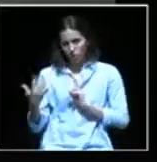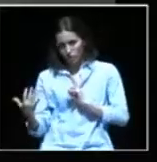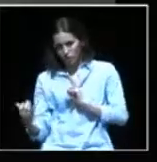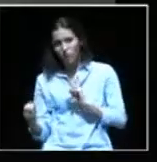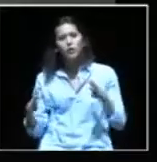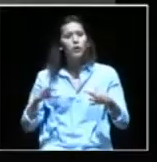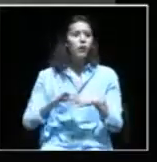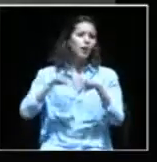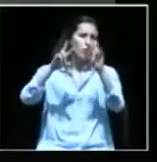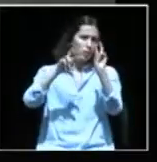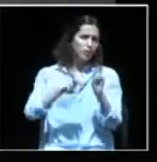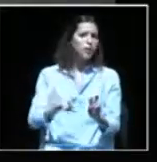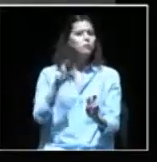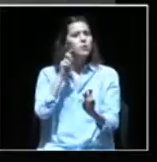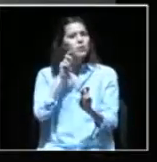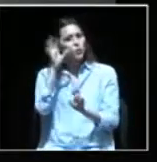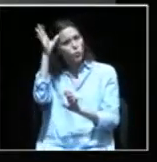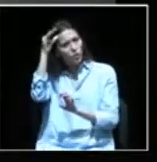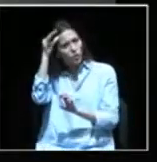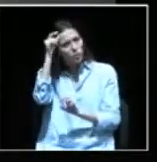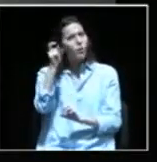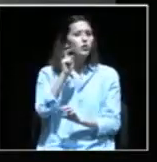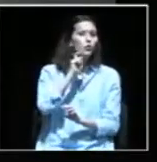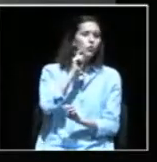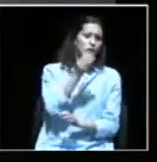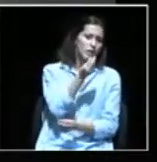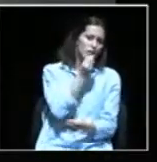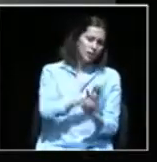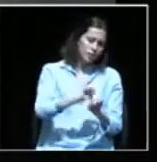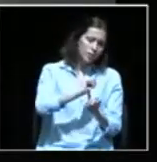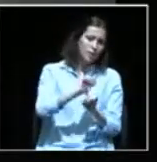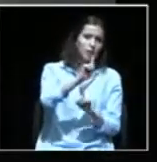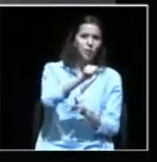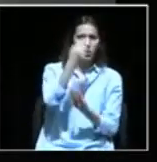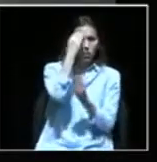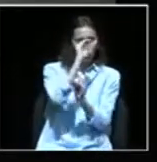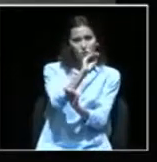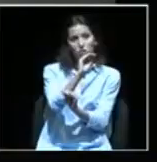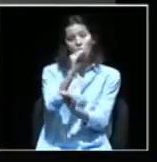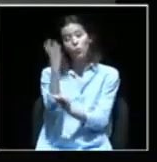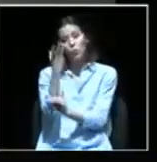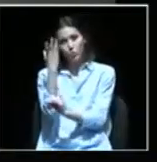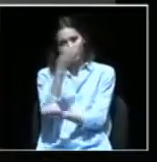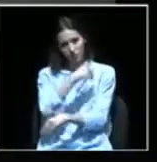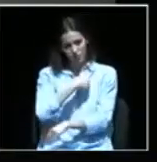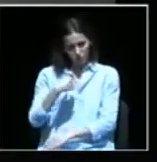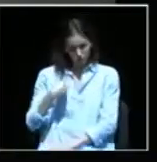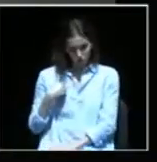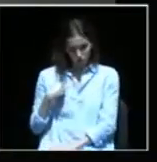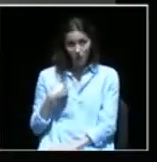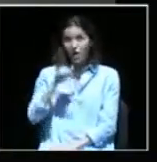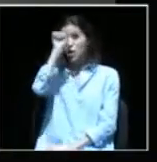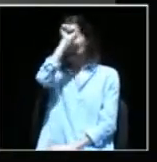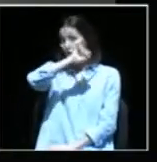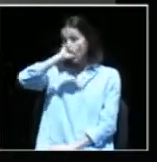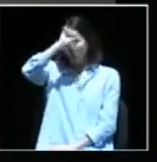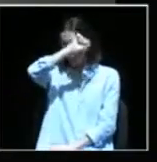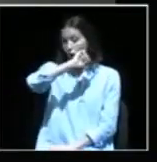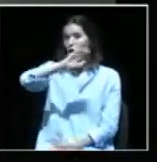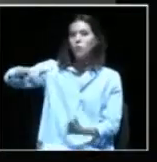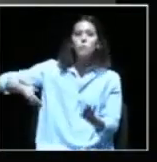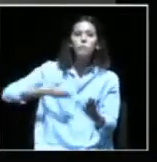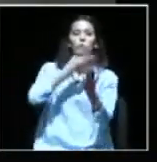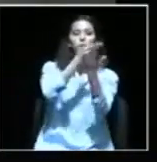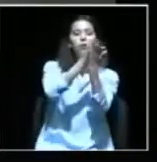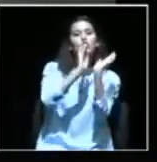proteção e saúde animal e segurança alimentar, educação, cultura e saúde. Já no final de janeiro apresentámos uma proposta neste